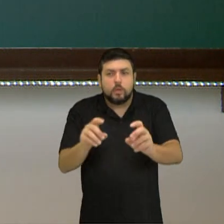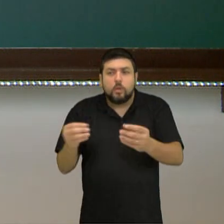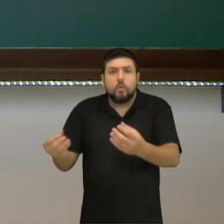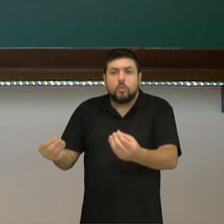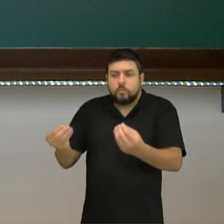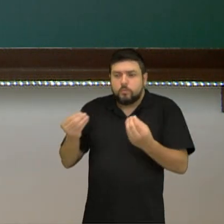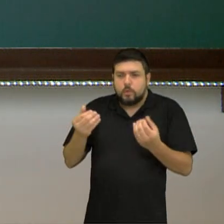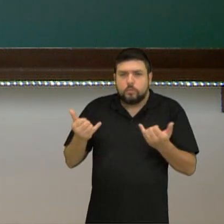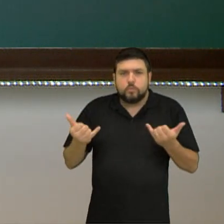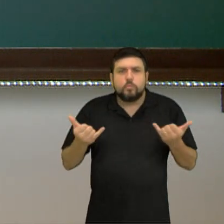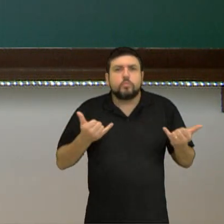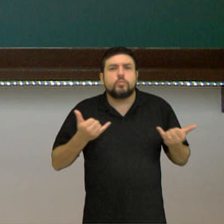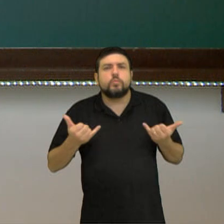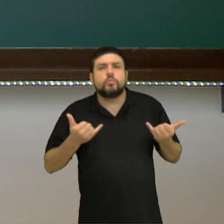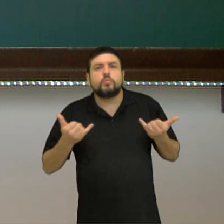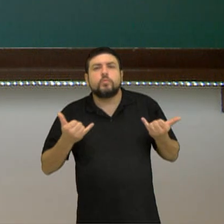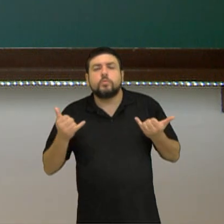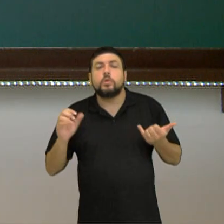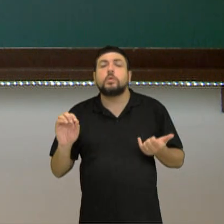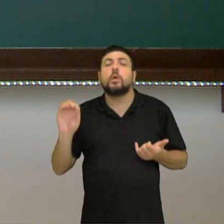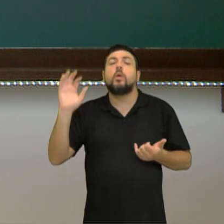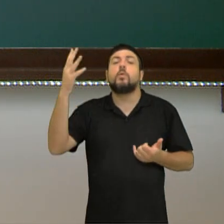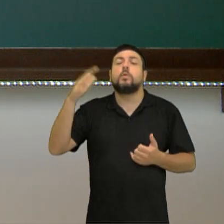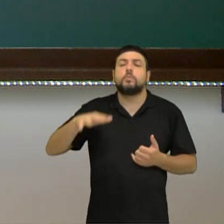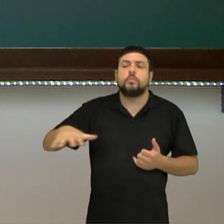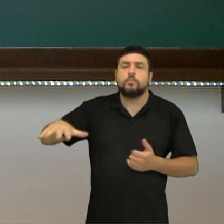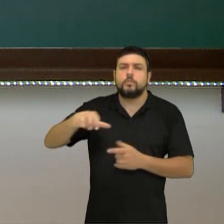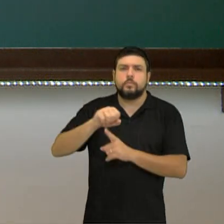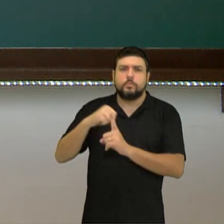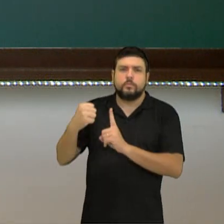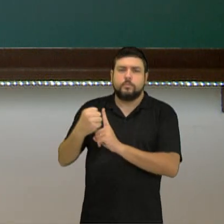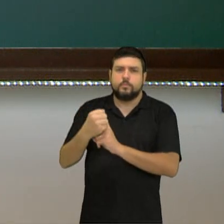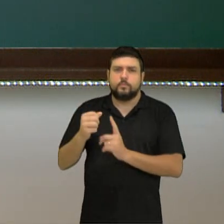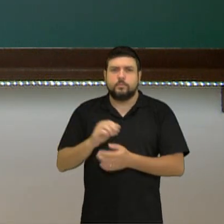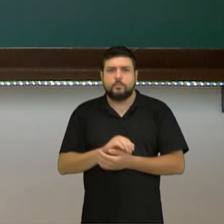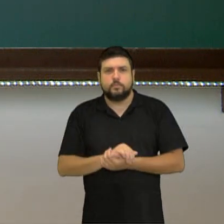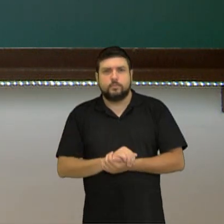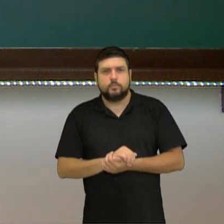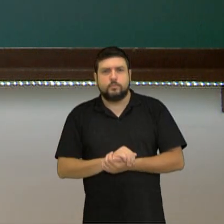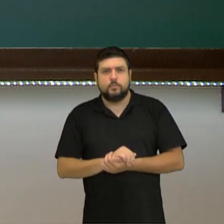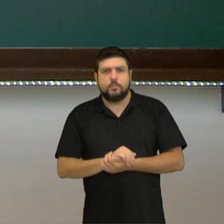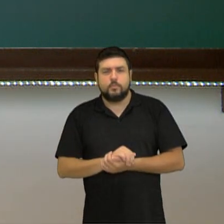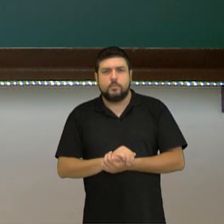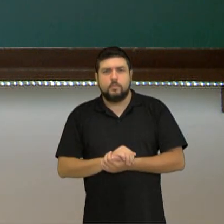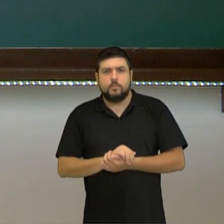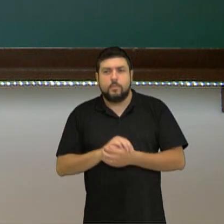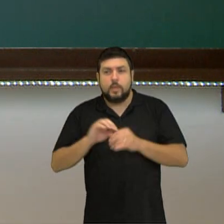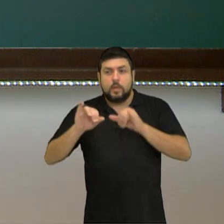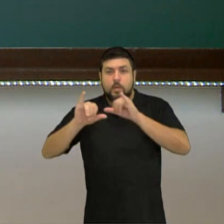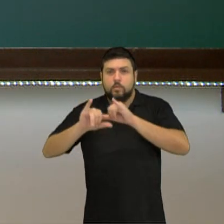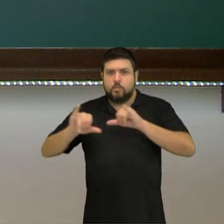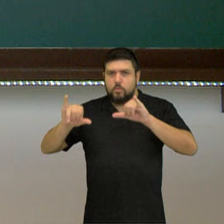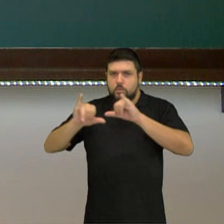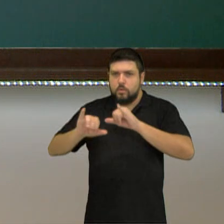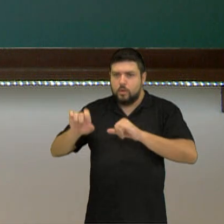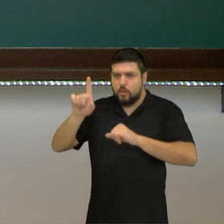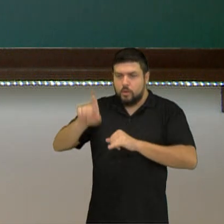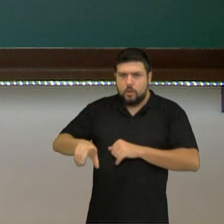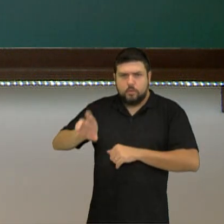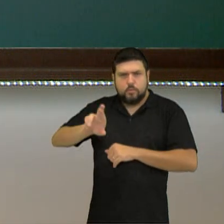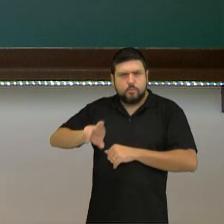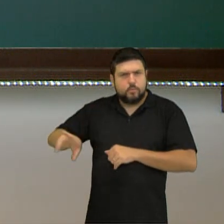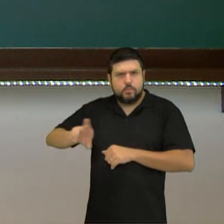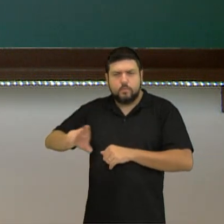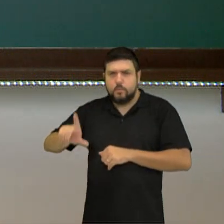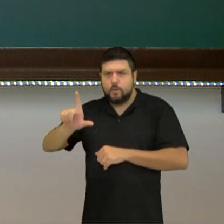informados sobre o que está acontecendo na sociedade. A notícia é um gênero textual jornalístico e não literário que